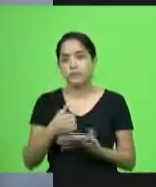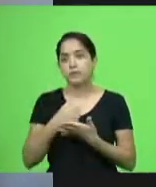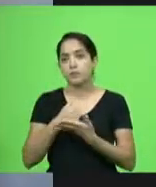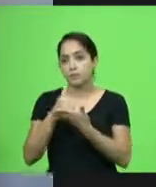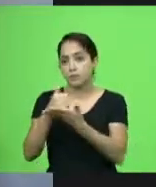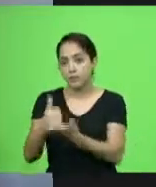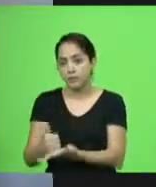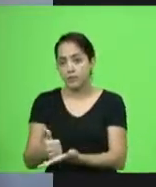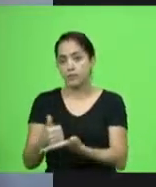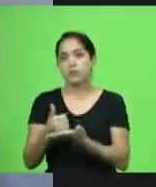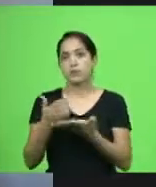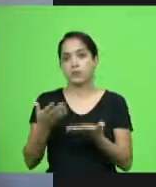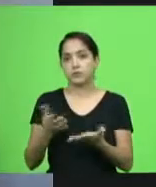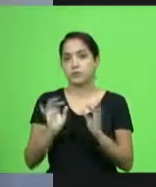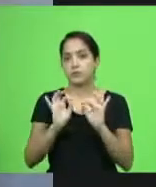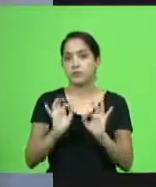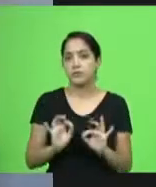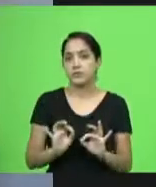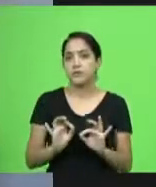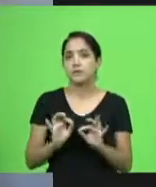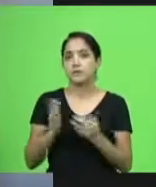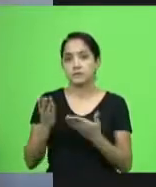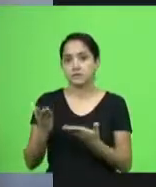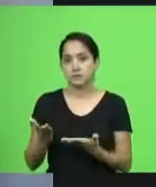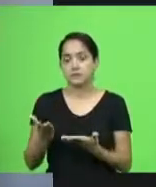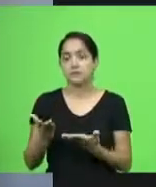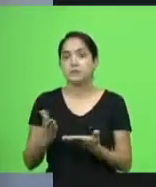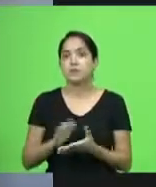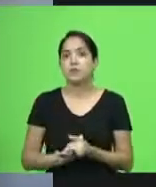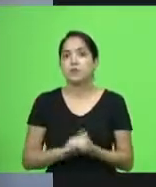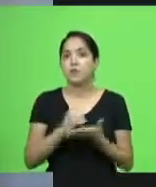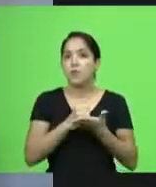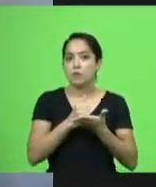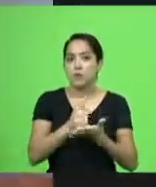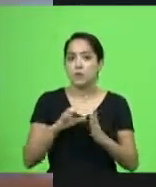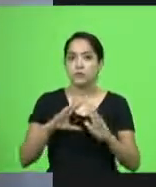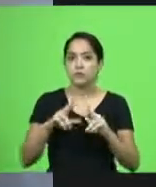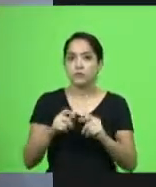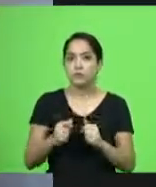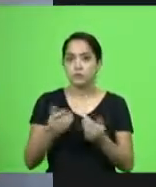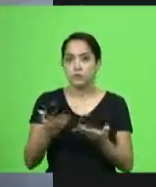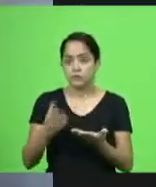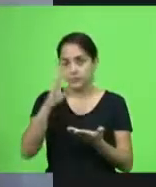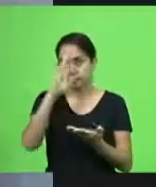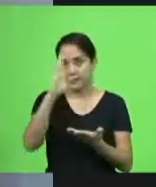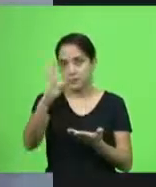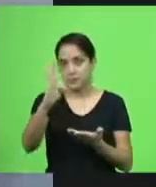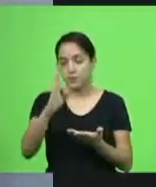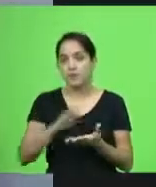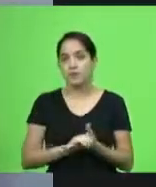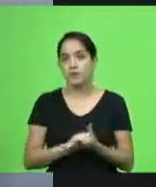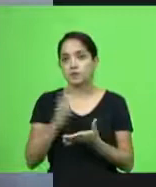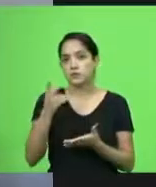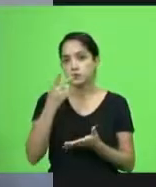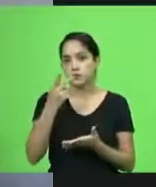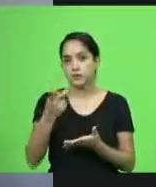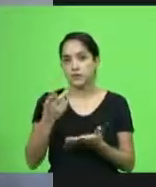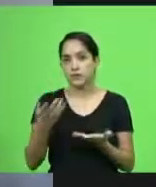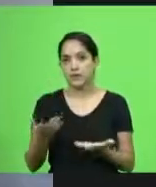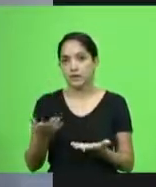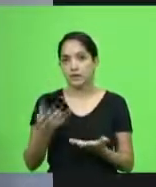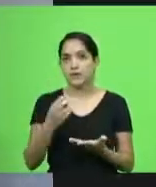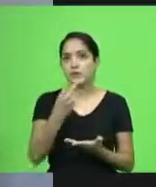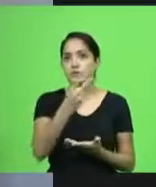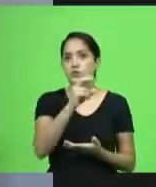total apoio, eu tenho certeza que o senhor vai contar com o apoio de toda a casa. Principalmente quando o senhor diz os